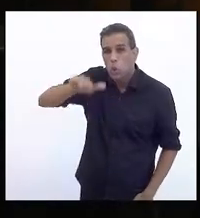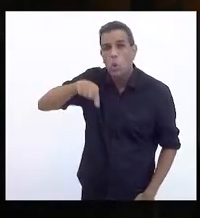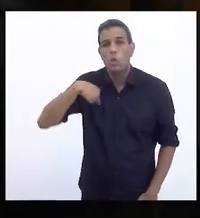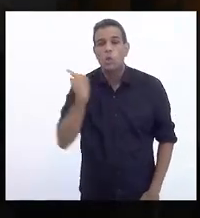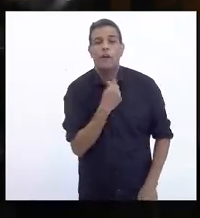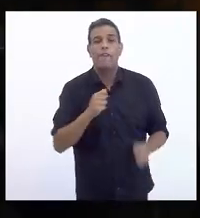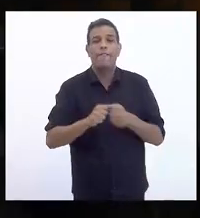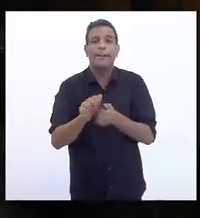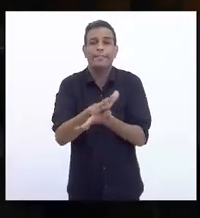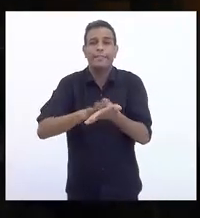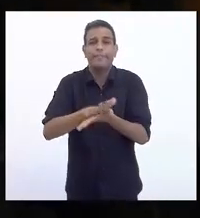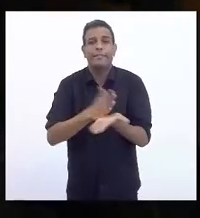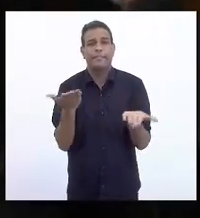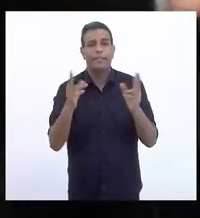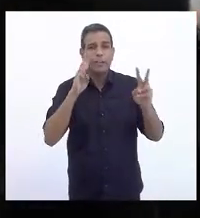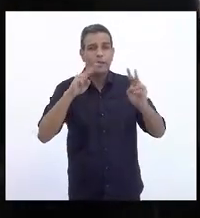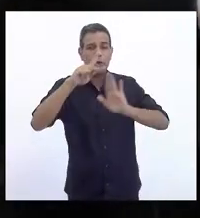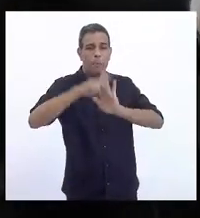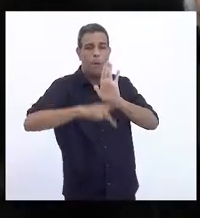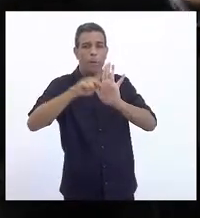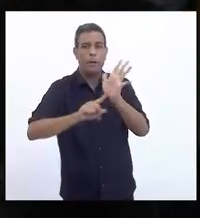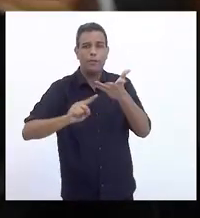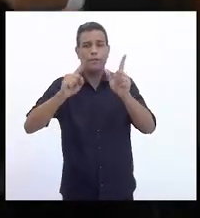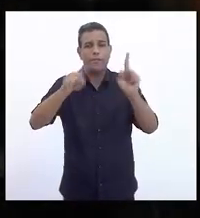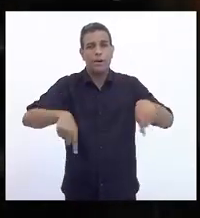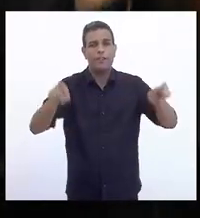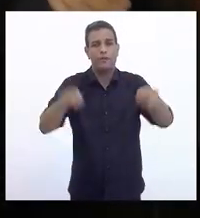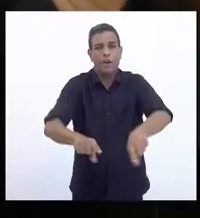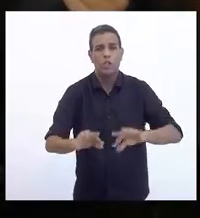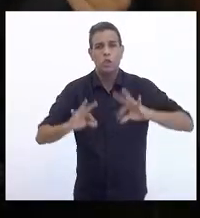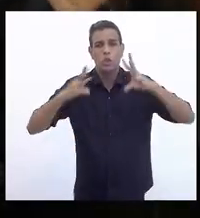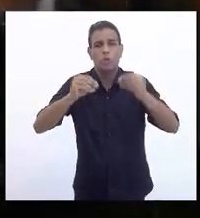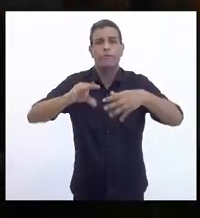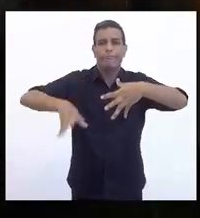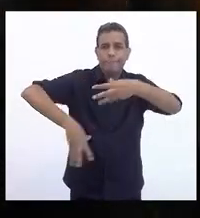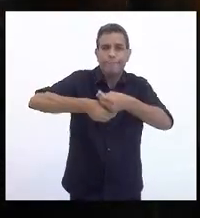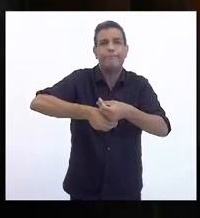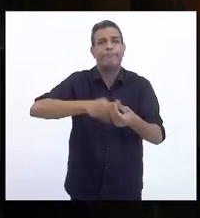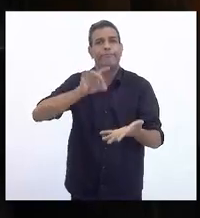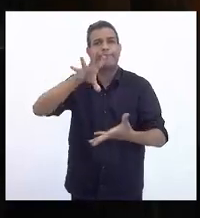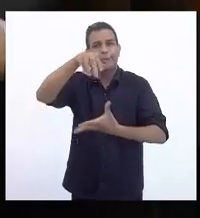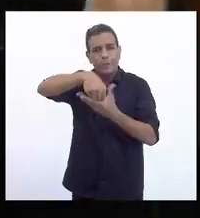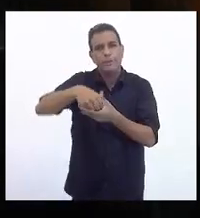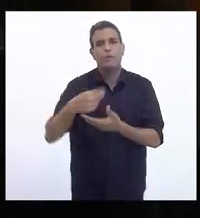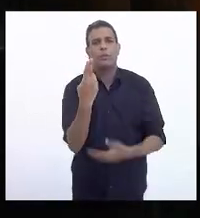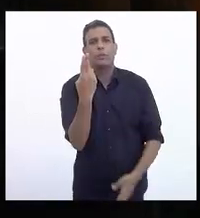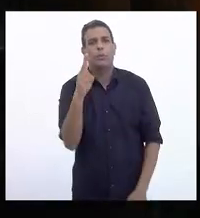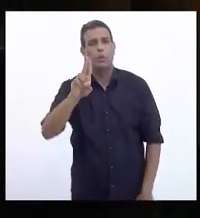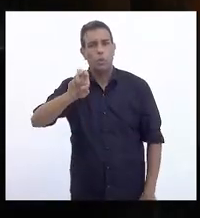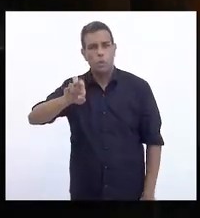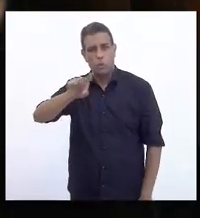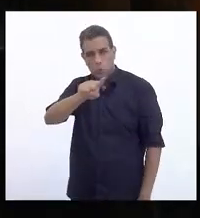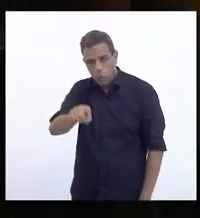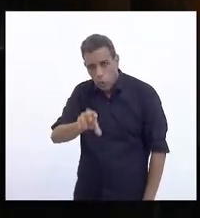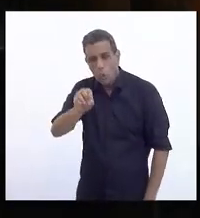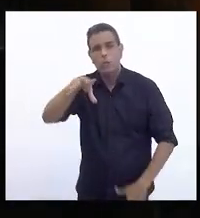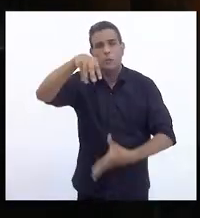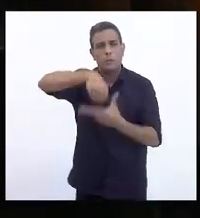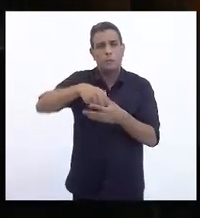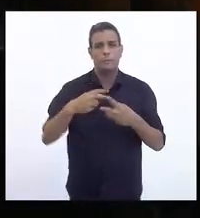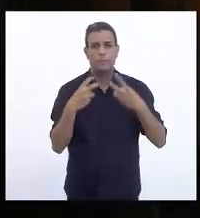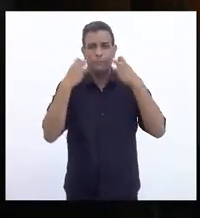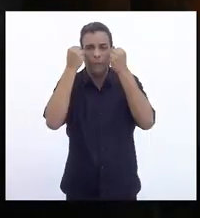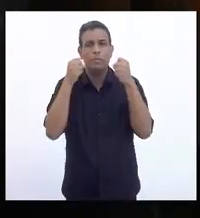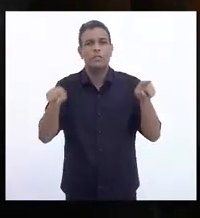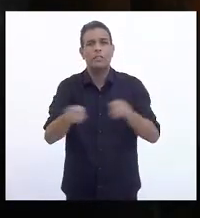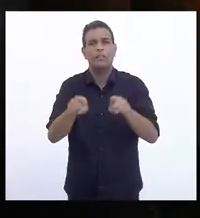pela UESO. E agora o projeto é de extinção, para que ela seja incorporada ao UERJ. Isto é uma vergonha para o Rio de Janeiro. Eu